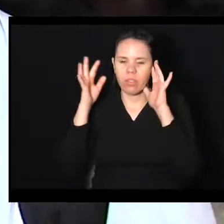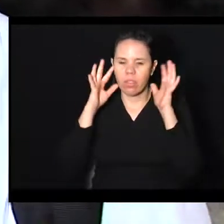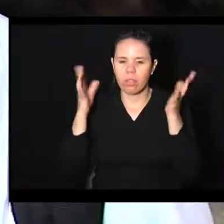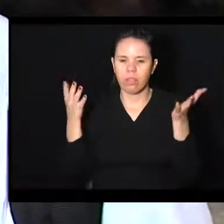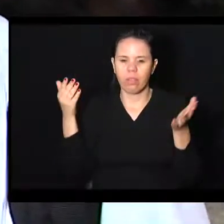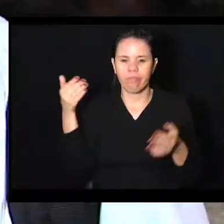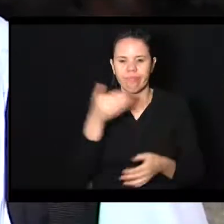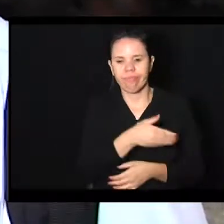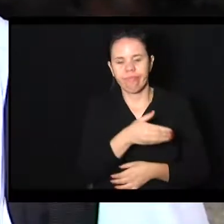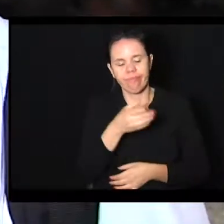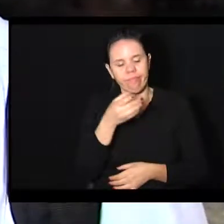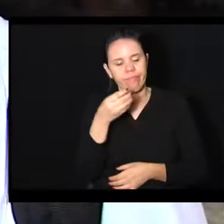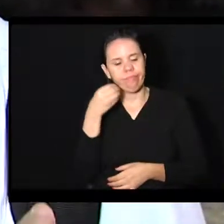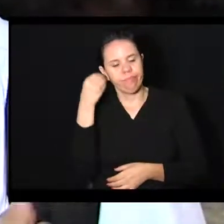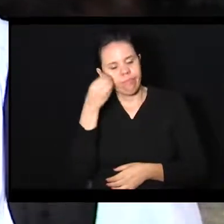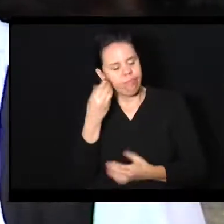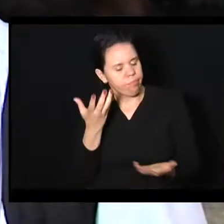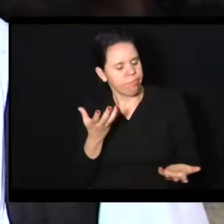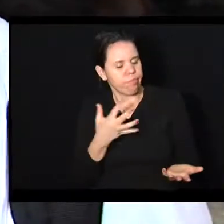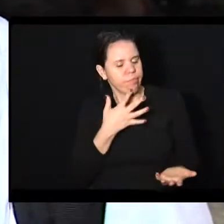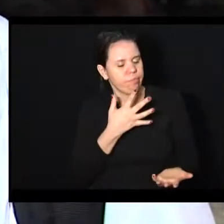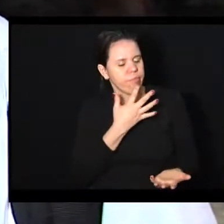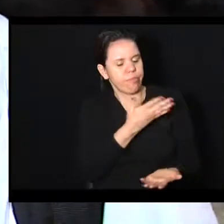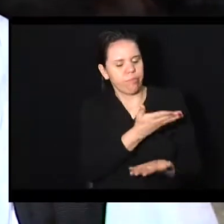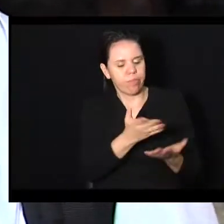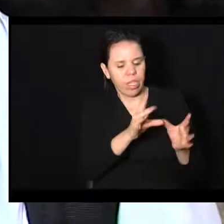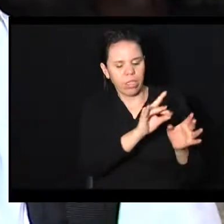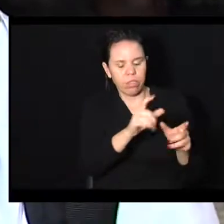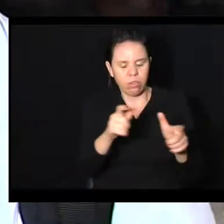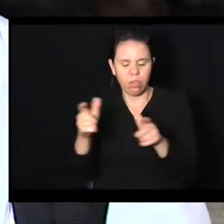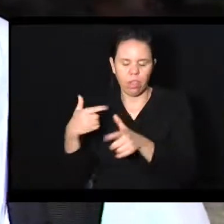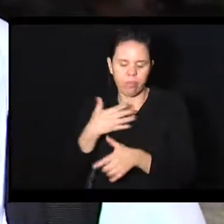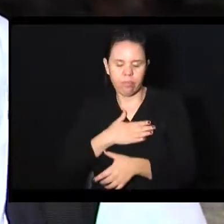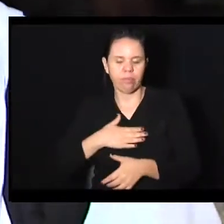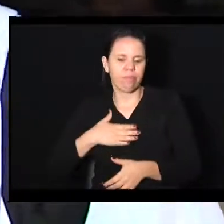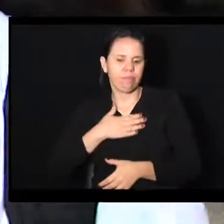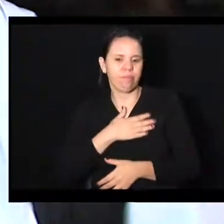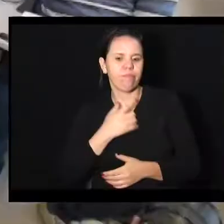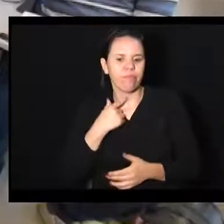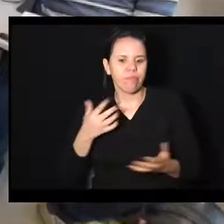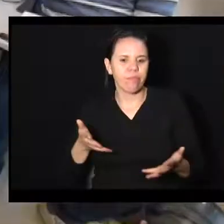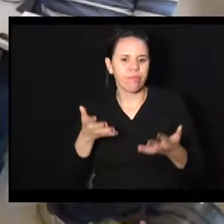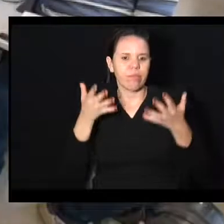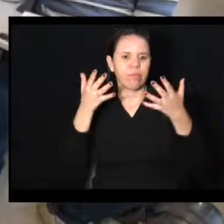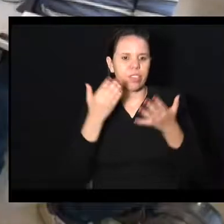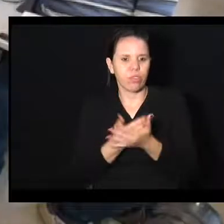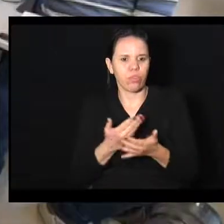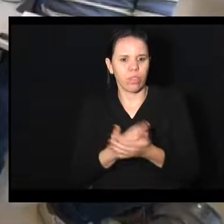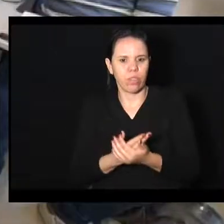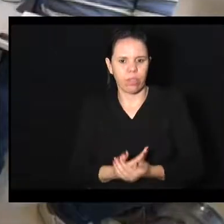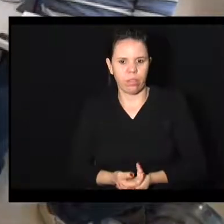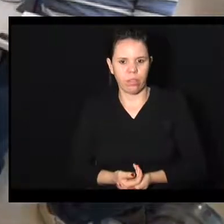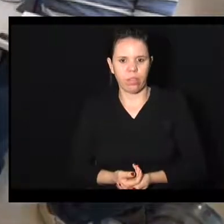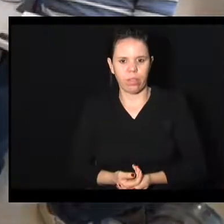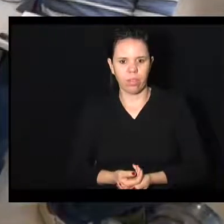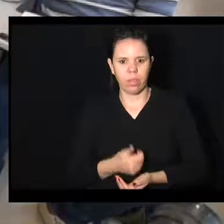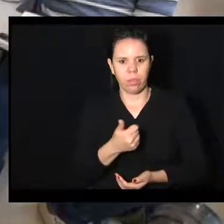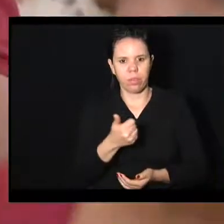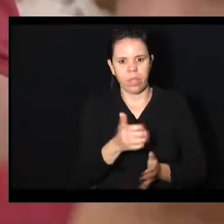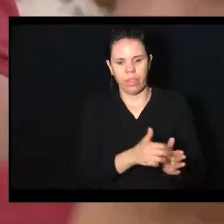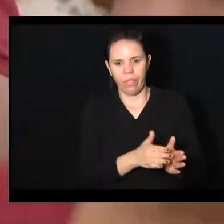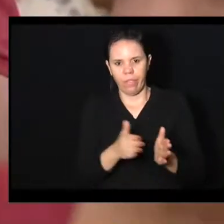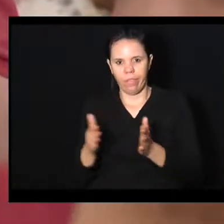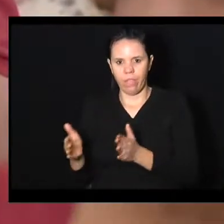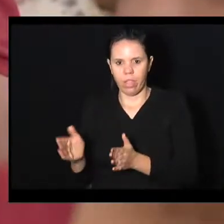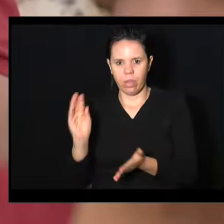dessas experiências, a gente vê como é gostoso, sabe? E é isso que dá mais motivação. A primeira fase está marcada para o